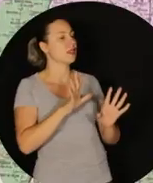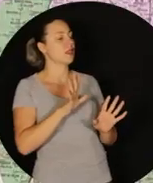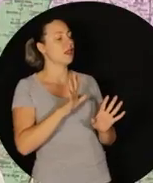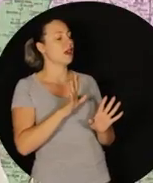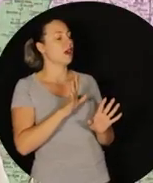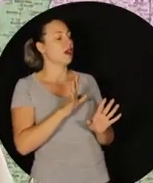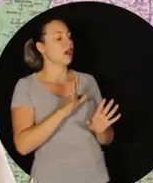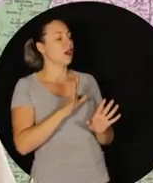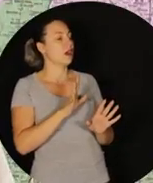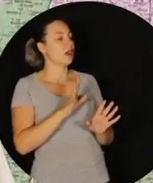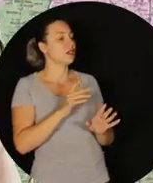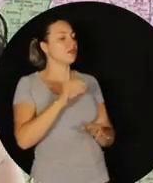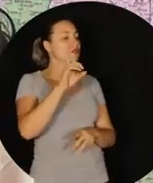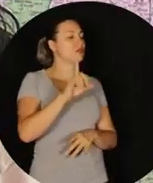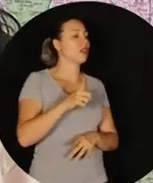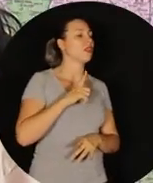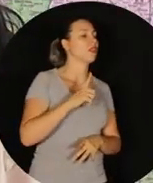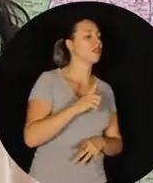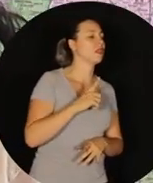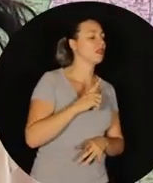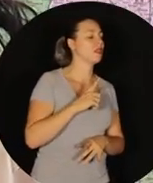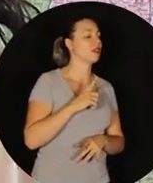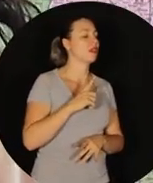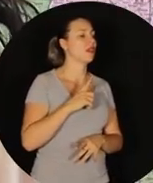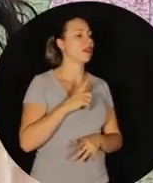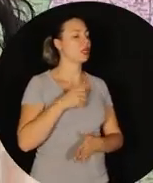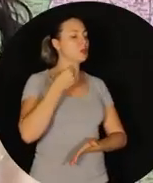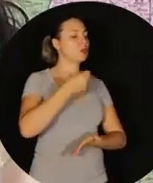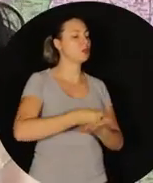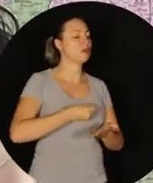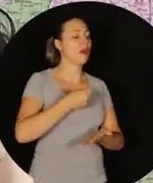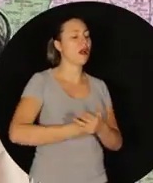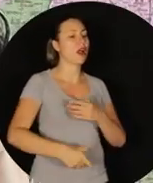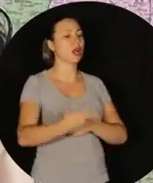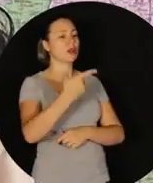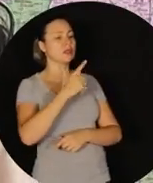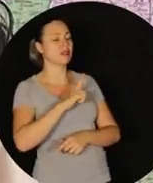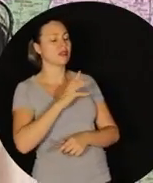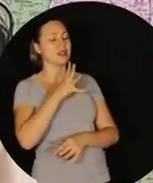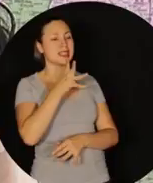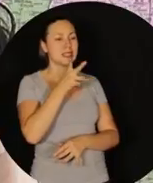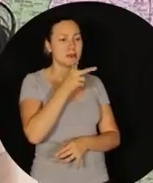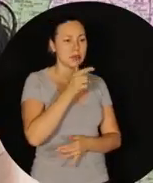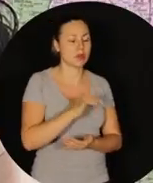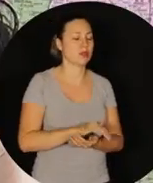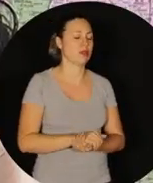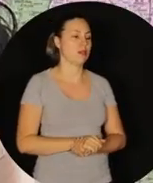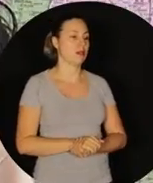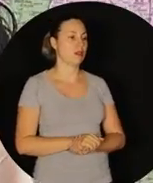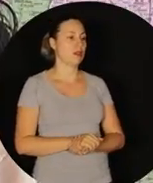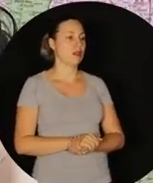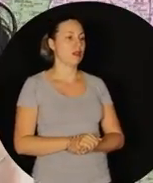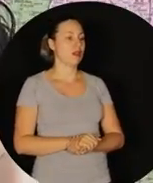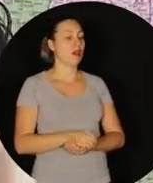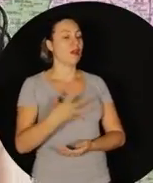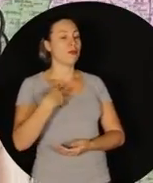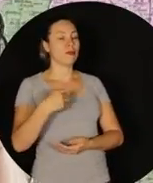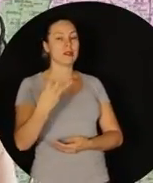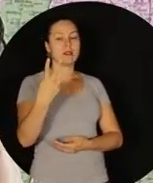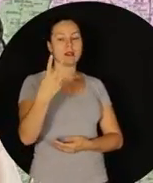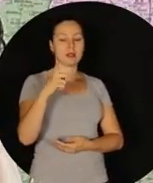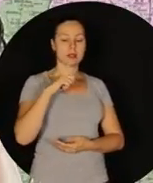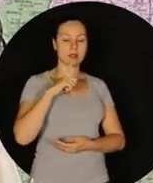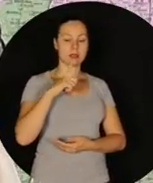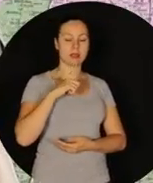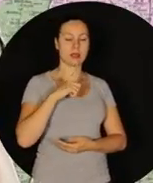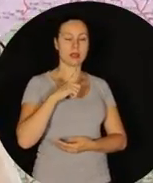tinha direito a esse benefício e ir buscá-lo, demorou um pouco. Eu sou